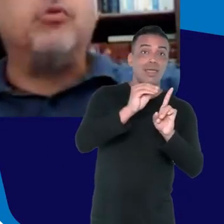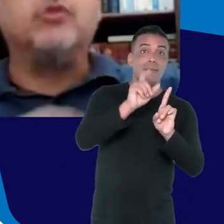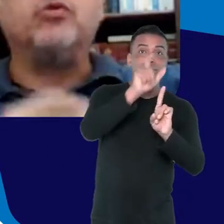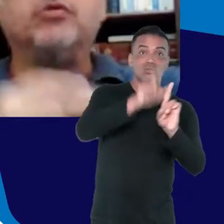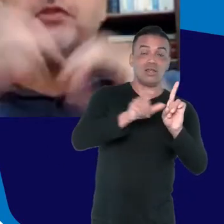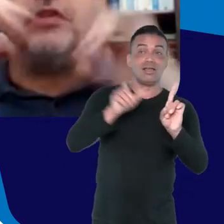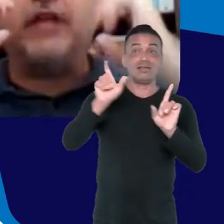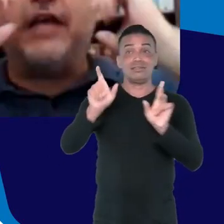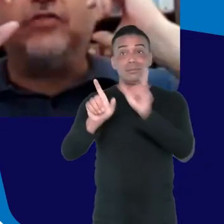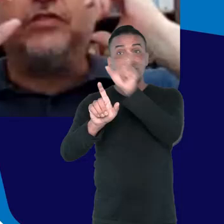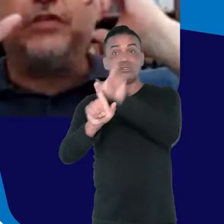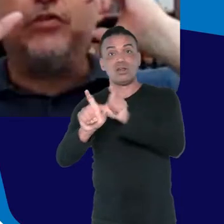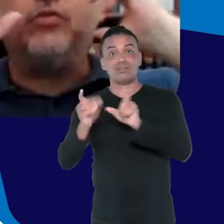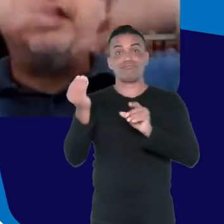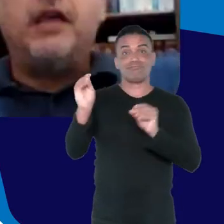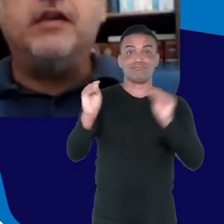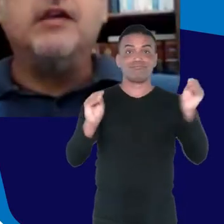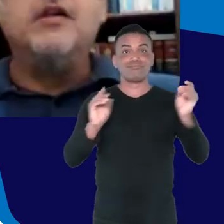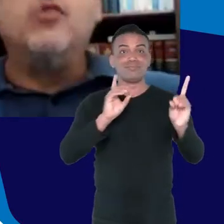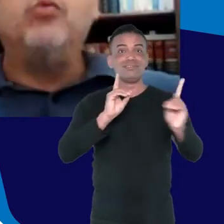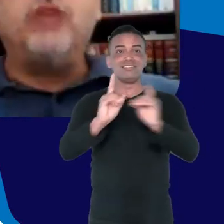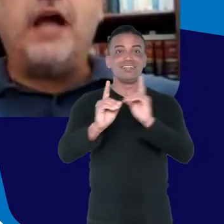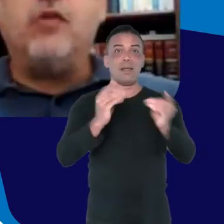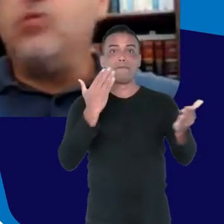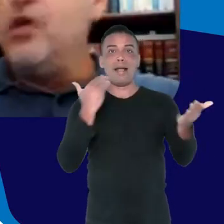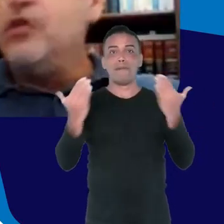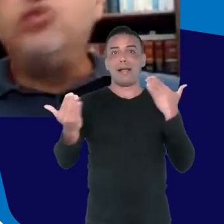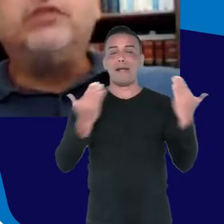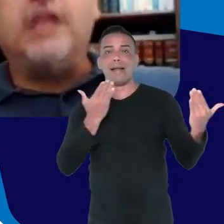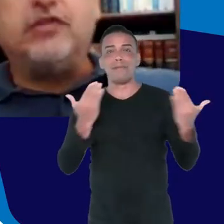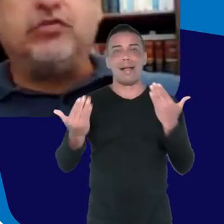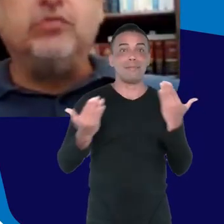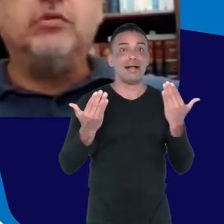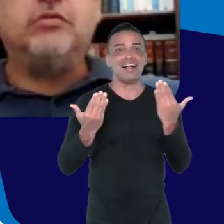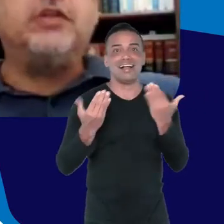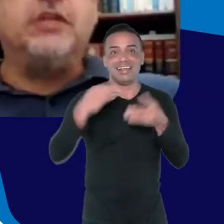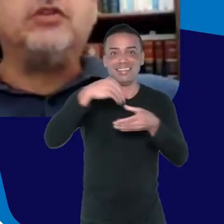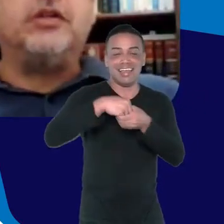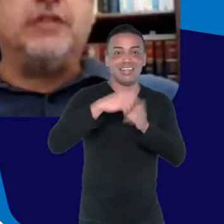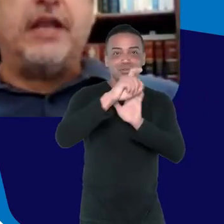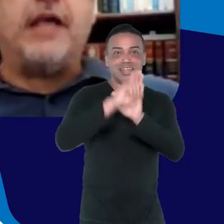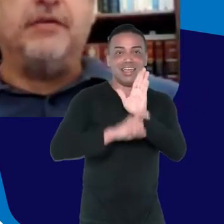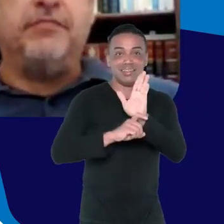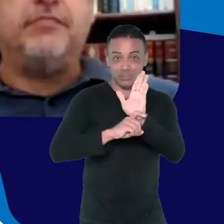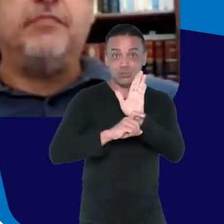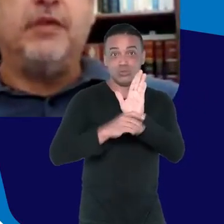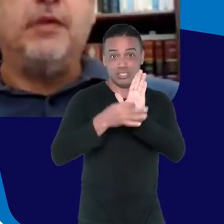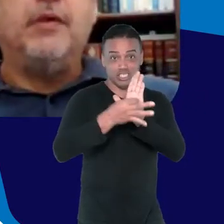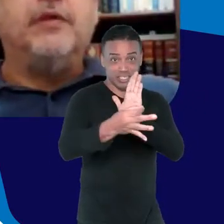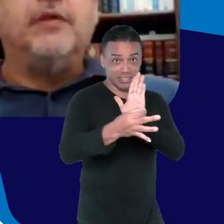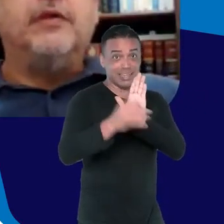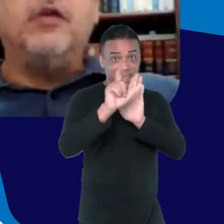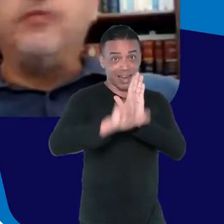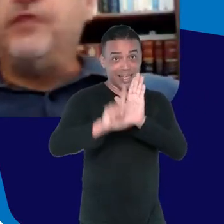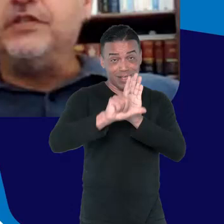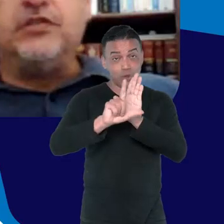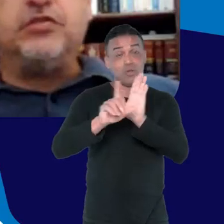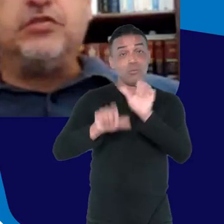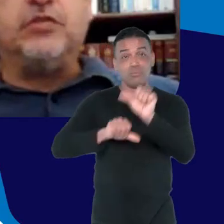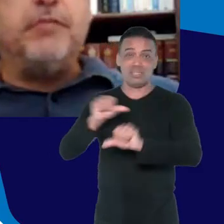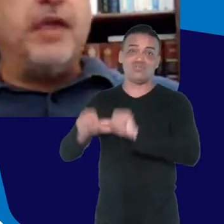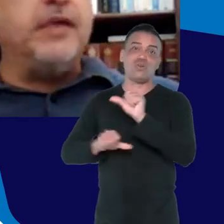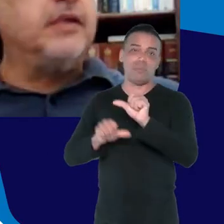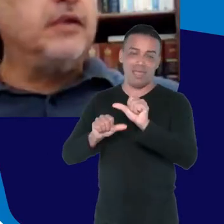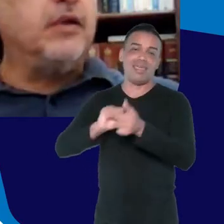pouco na boca de outro personagem, ou seja, eu criei um diálogo de um texto de crítica literária. Eu fiz